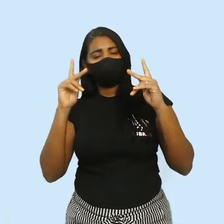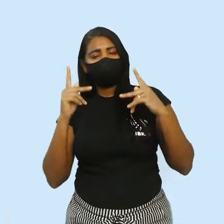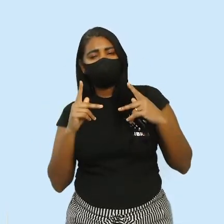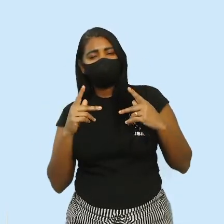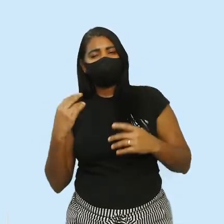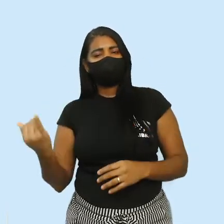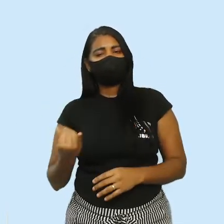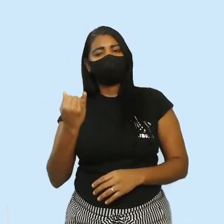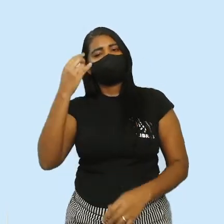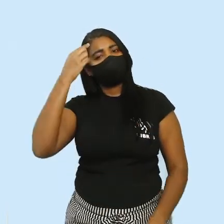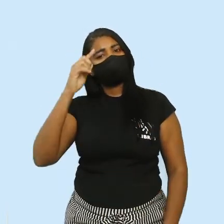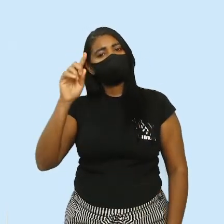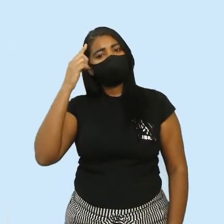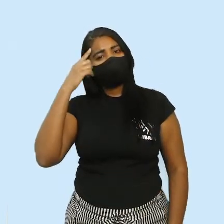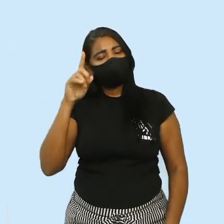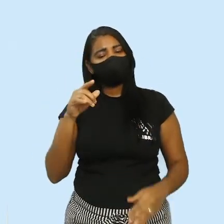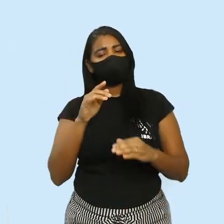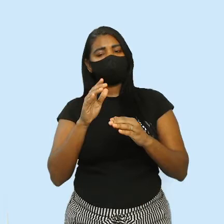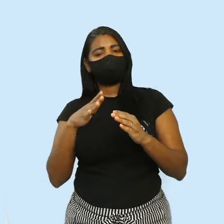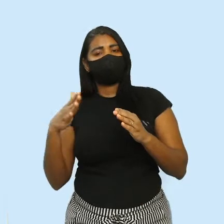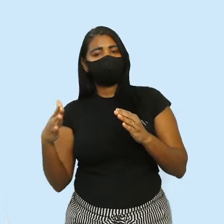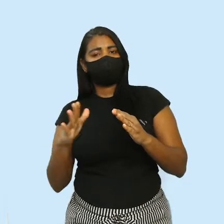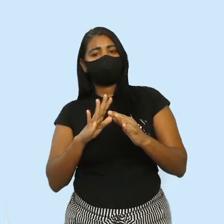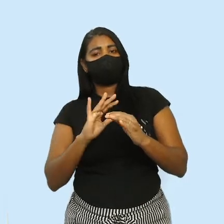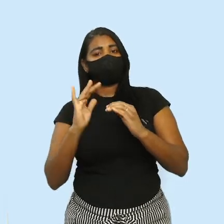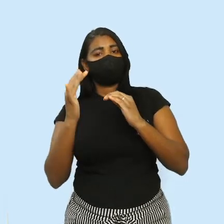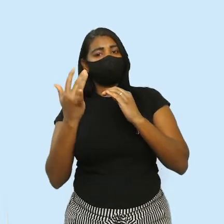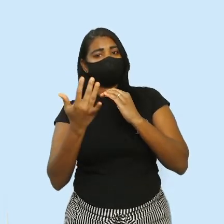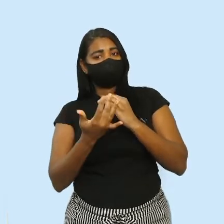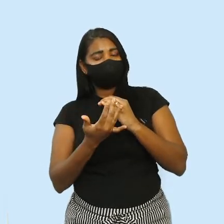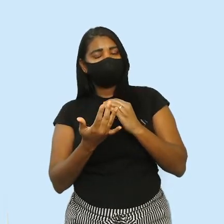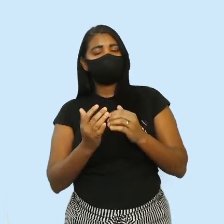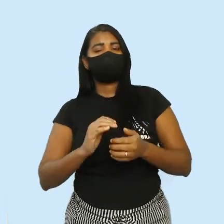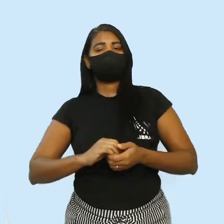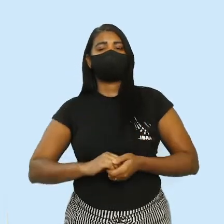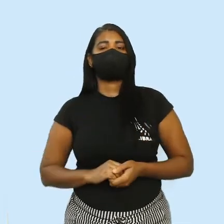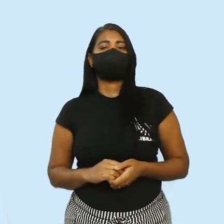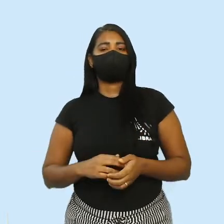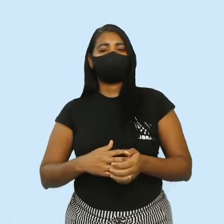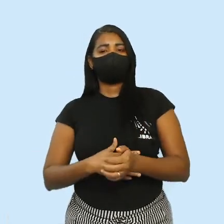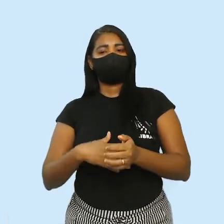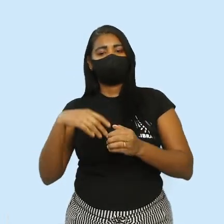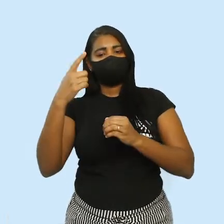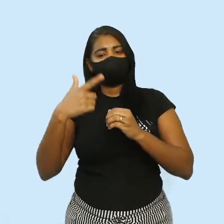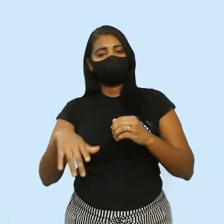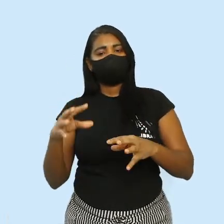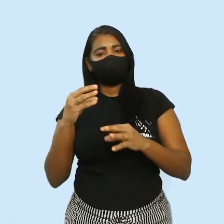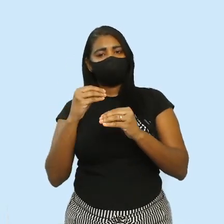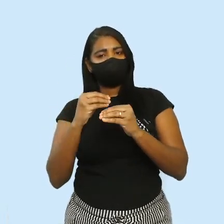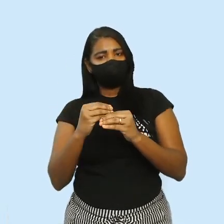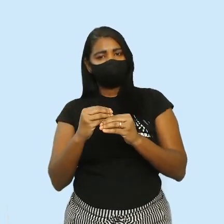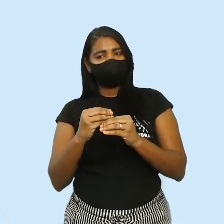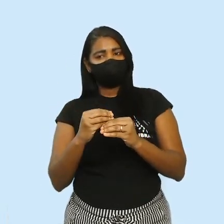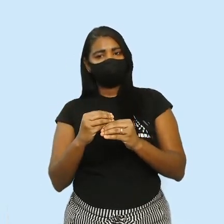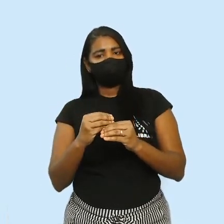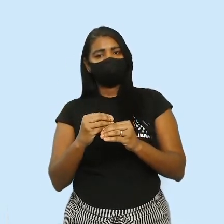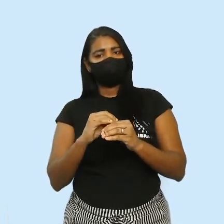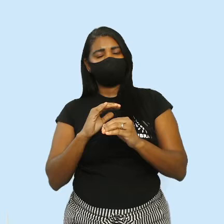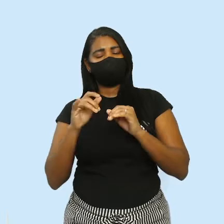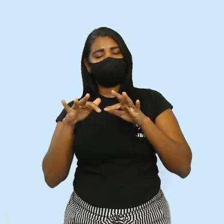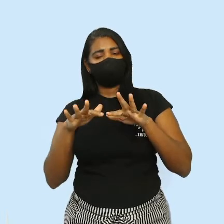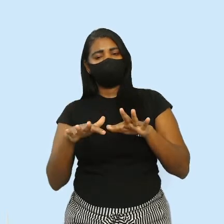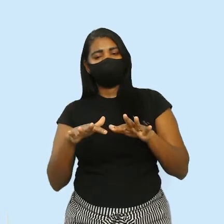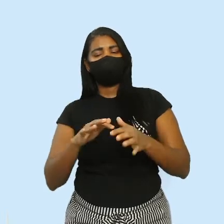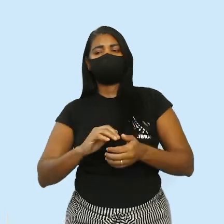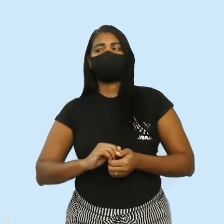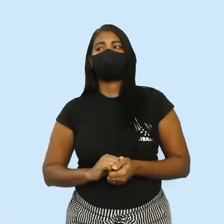do dia a dia dele dentro desse processo, enquanto ator, enquanto artista, nesse universo pandêmico.